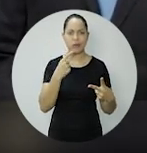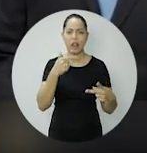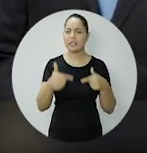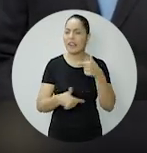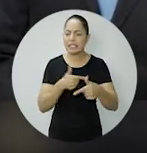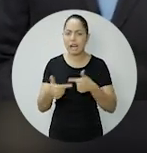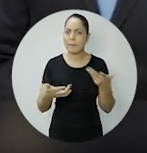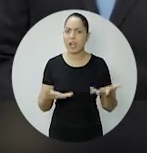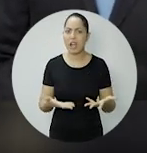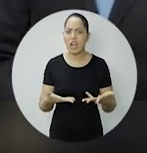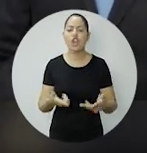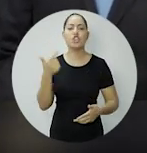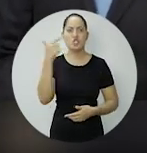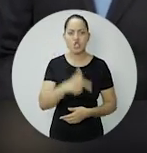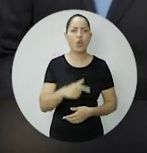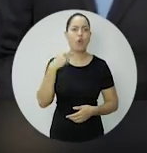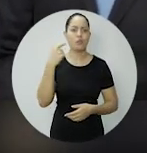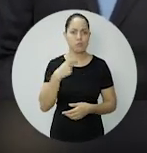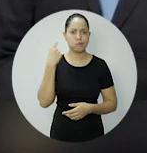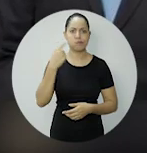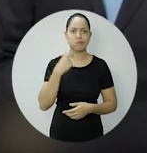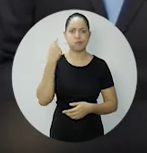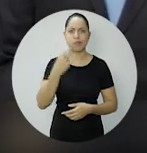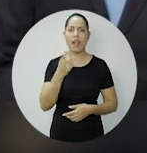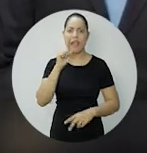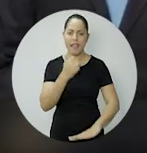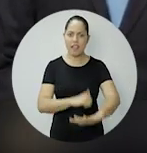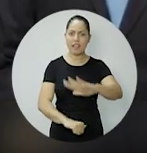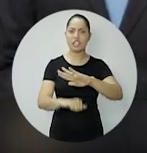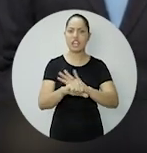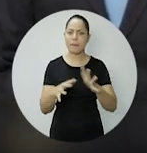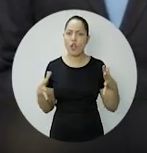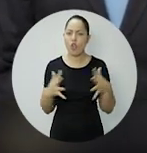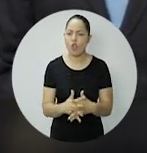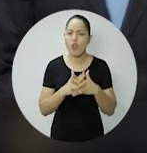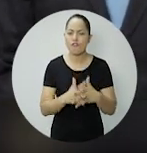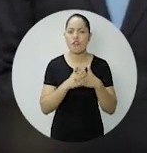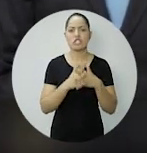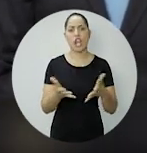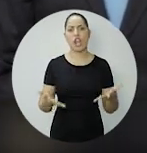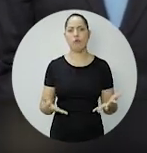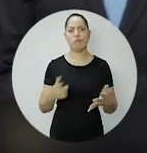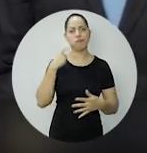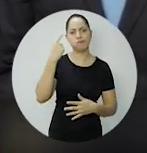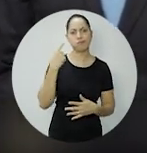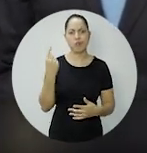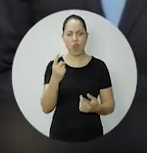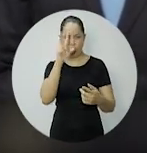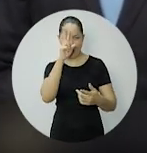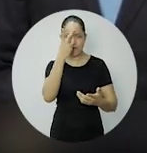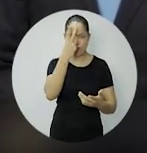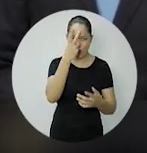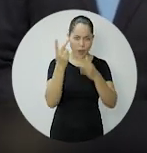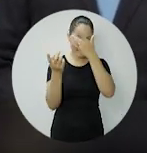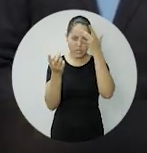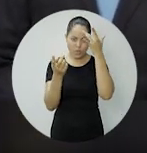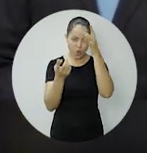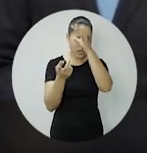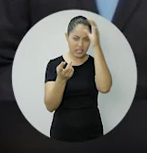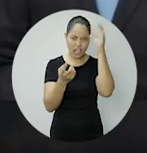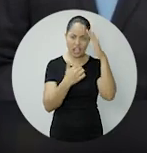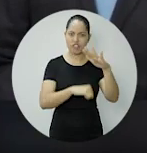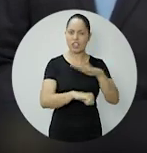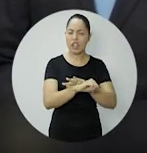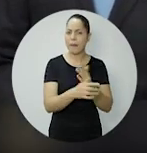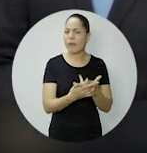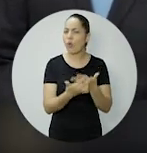Mais uma vez, a advocacia é criminalizada, onde há a confusão do advogado com seus clientes. A Ordem dos Advogados não